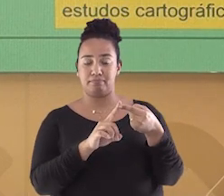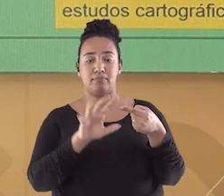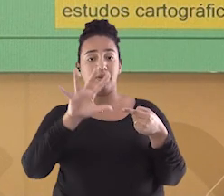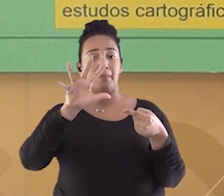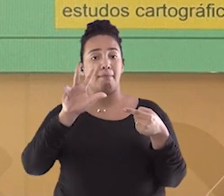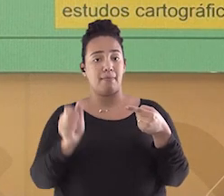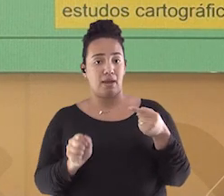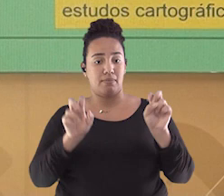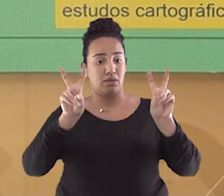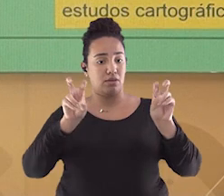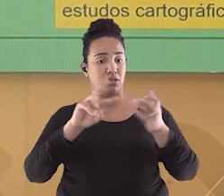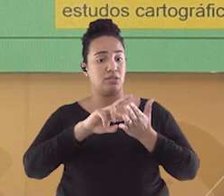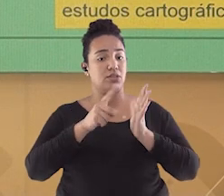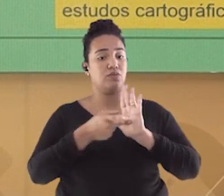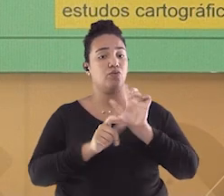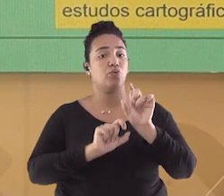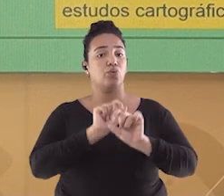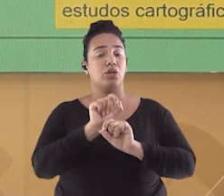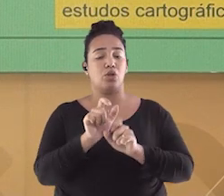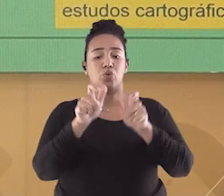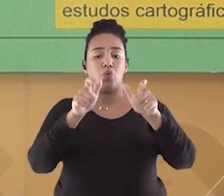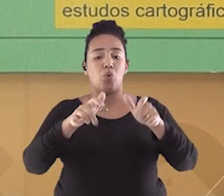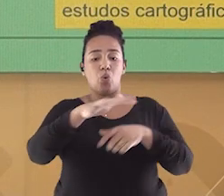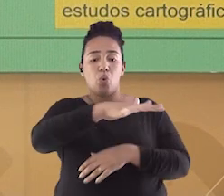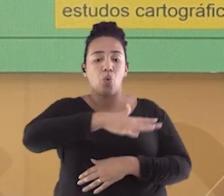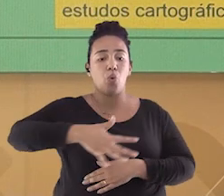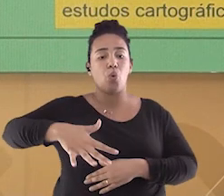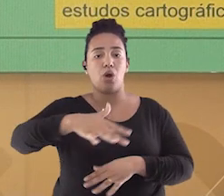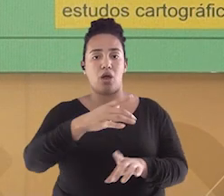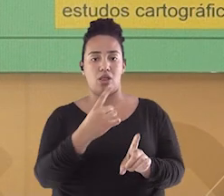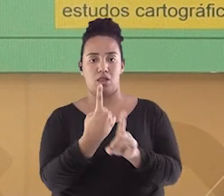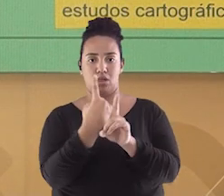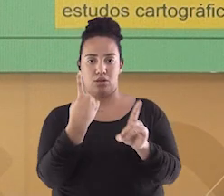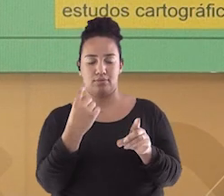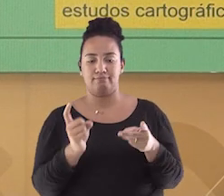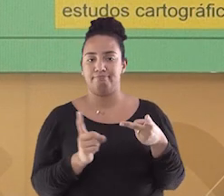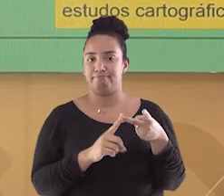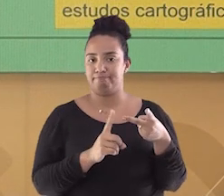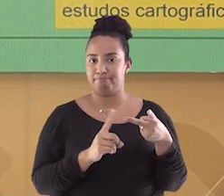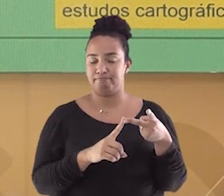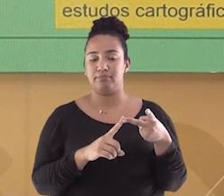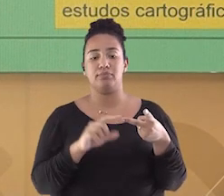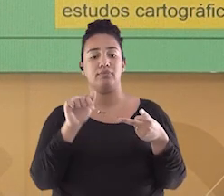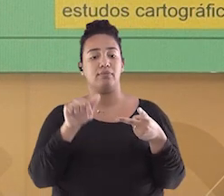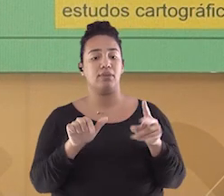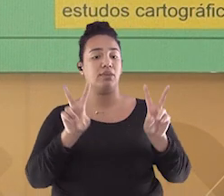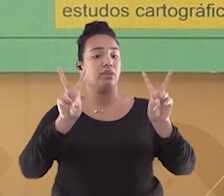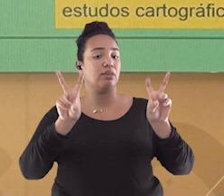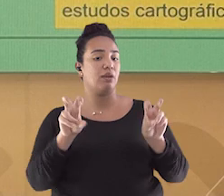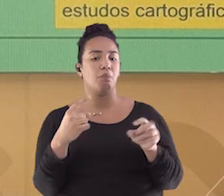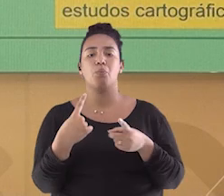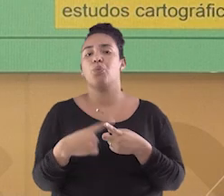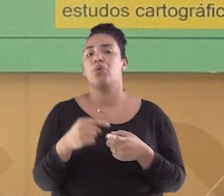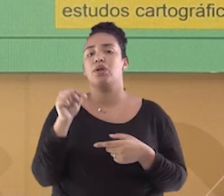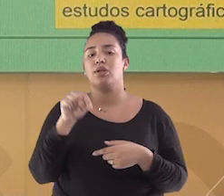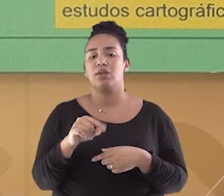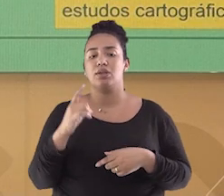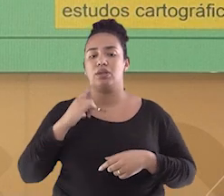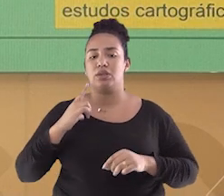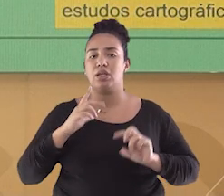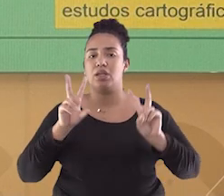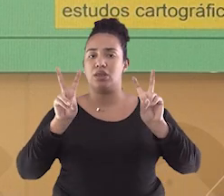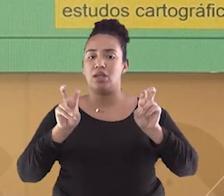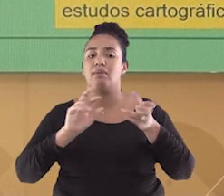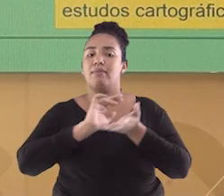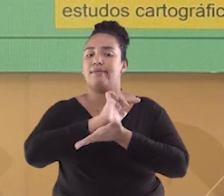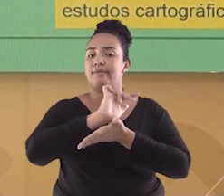São mapas que servem como localização espacial. Letra B. São temáticos, pois apresentam